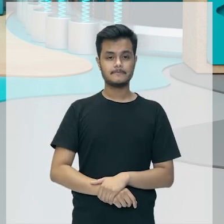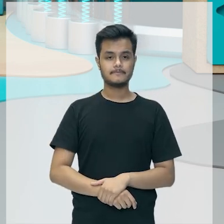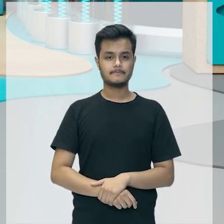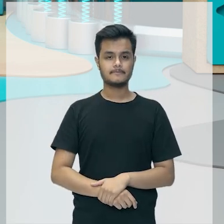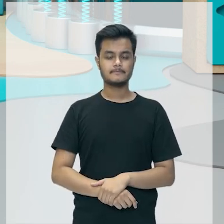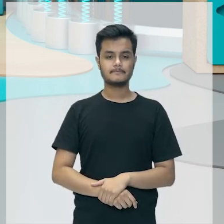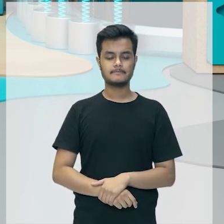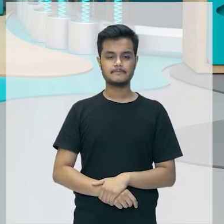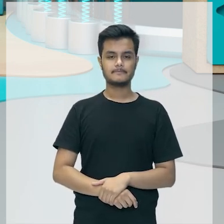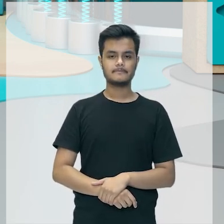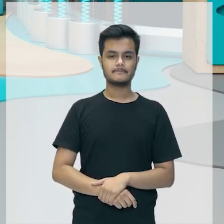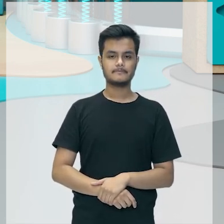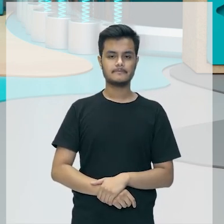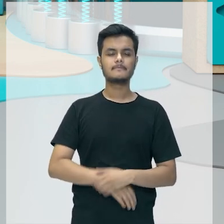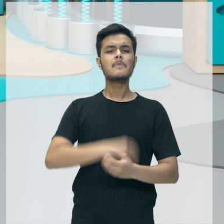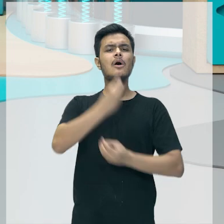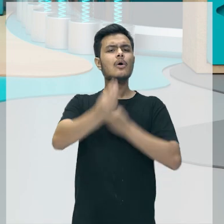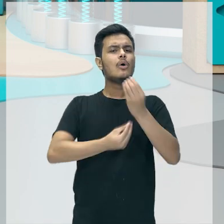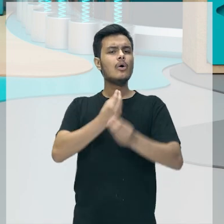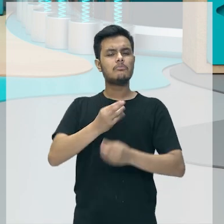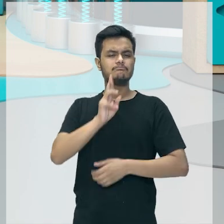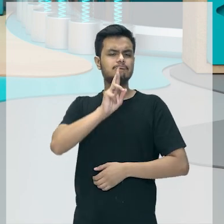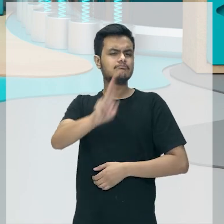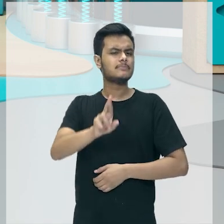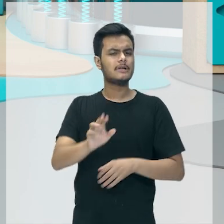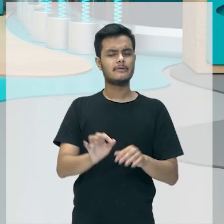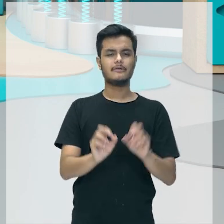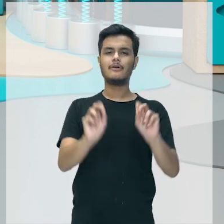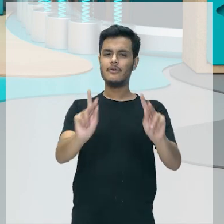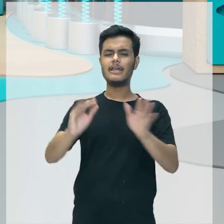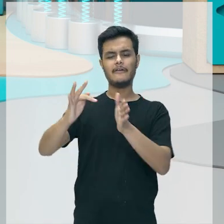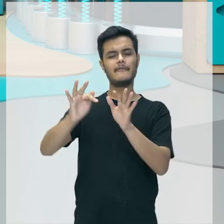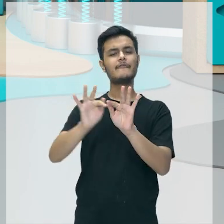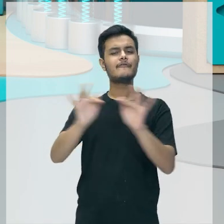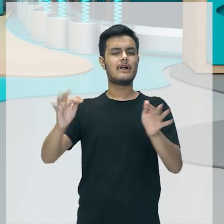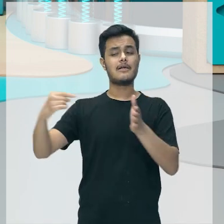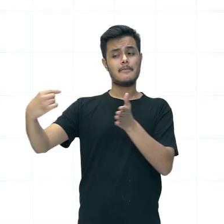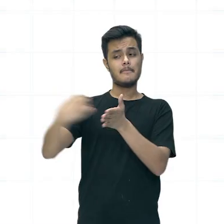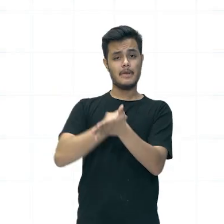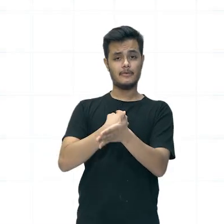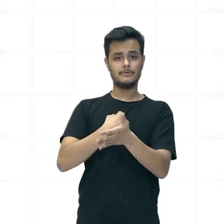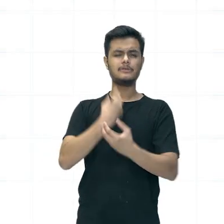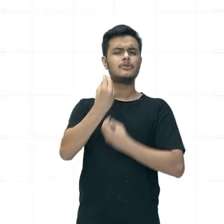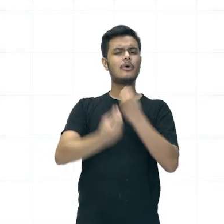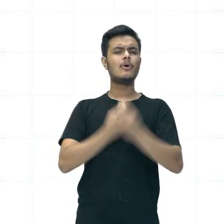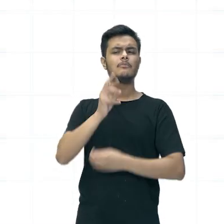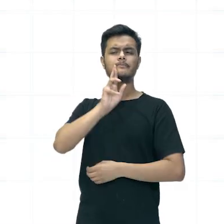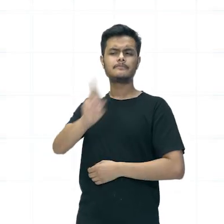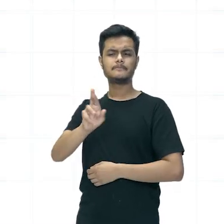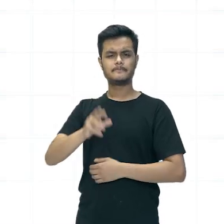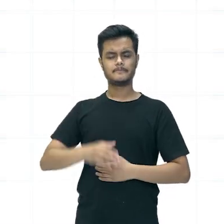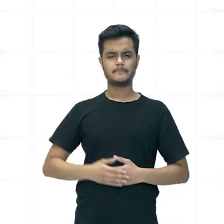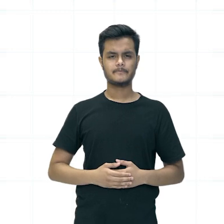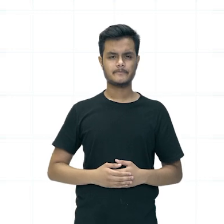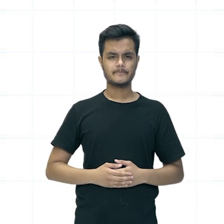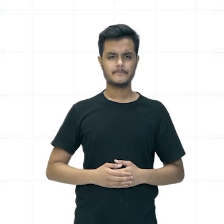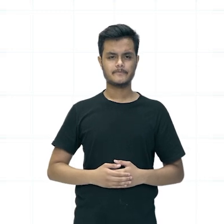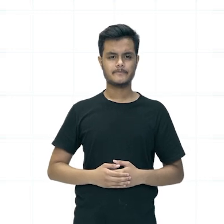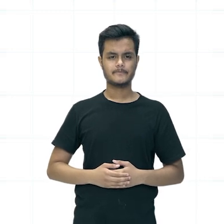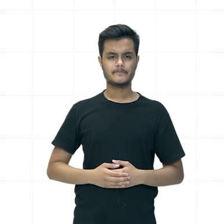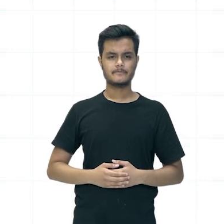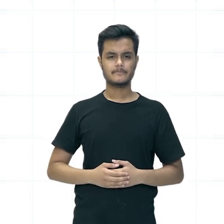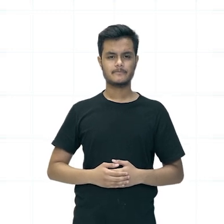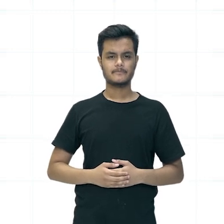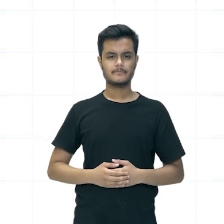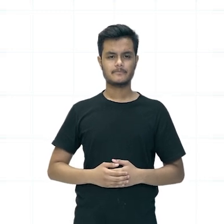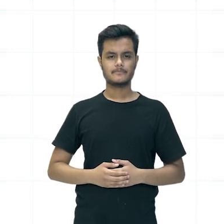Vejam agora como responder as perguntas com did. Let's go. Did Victoria